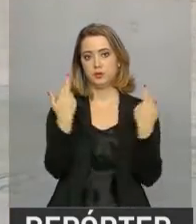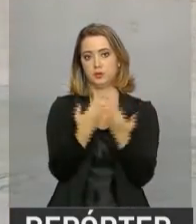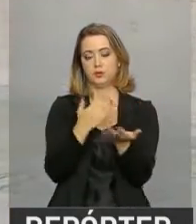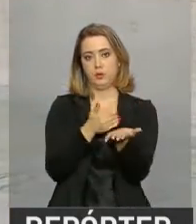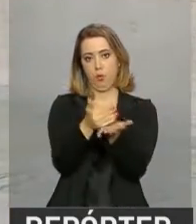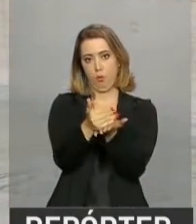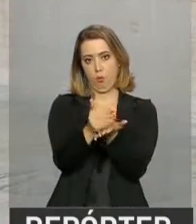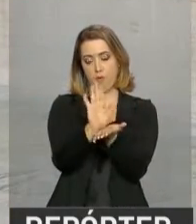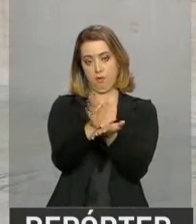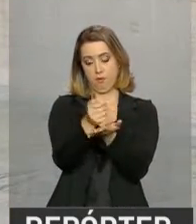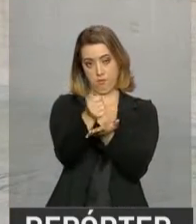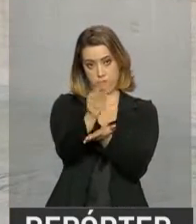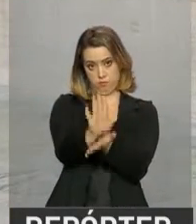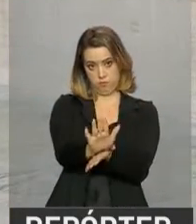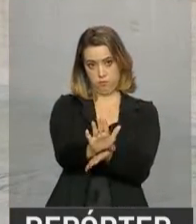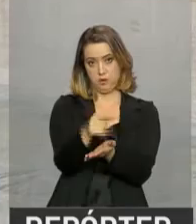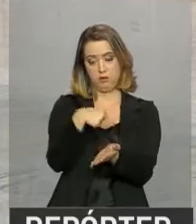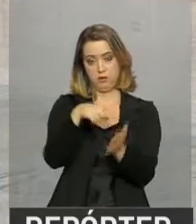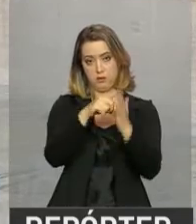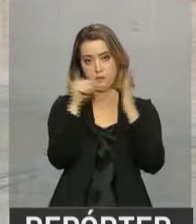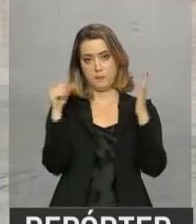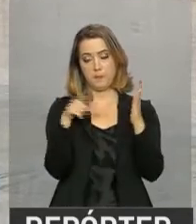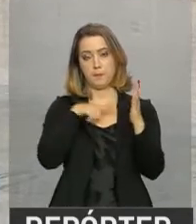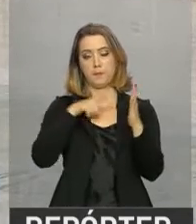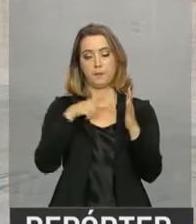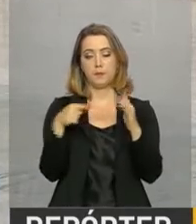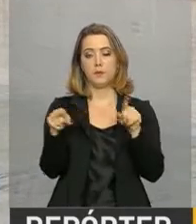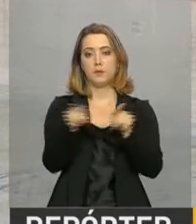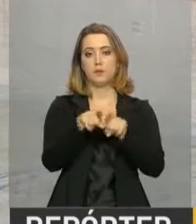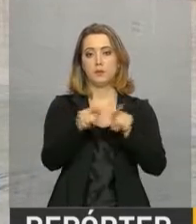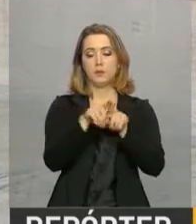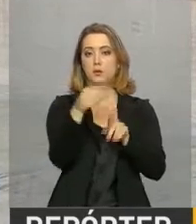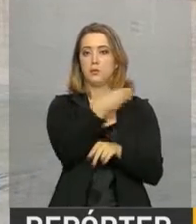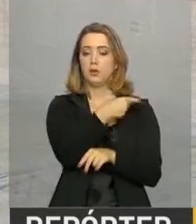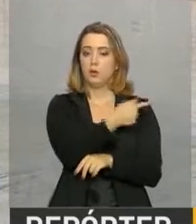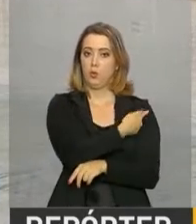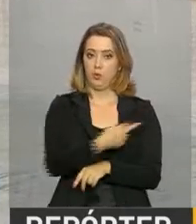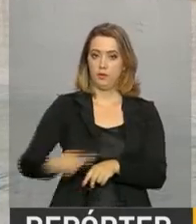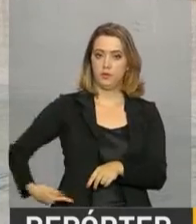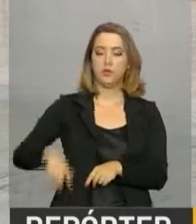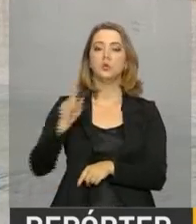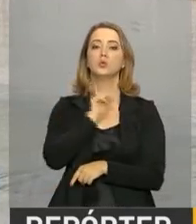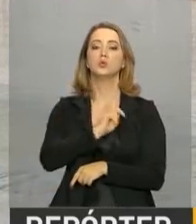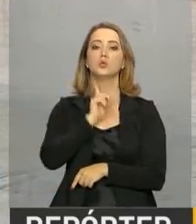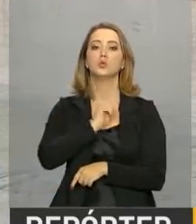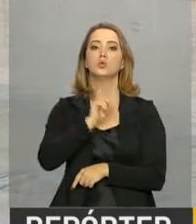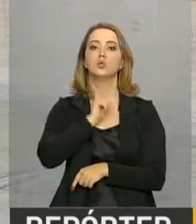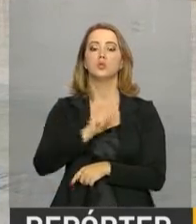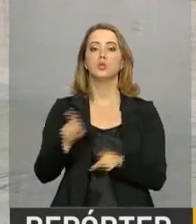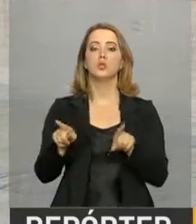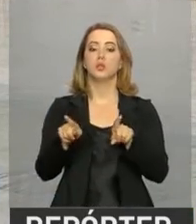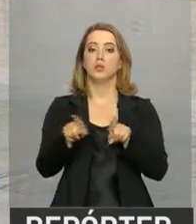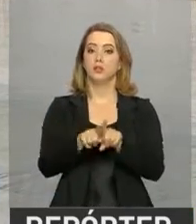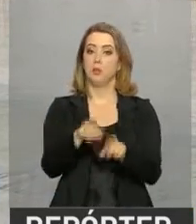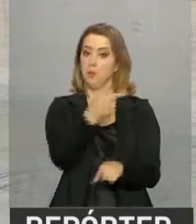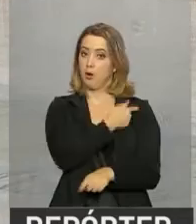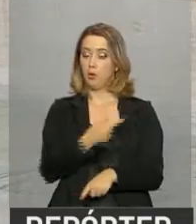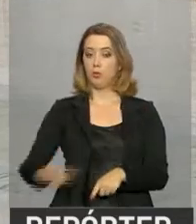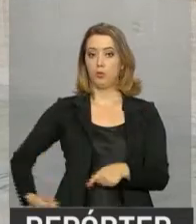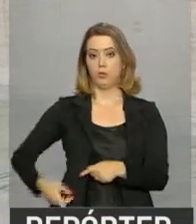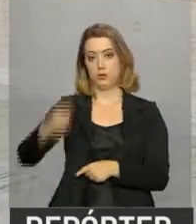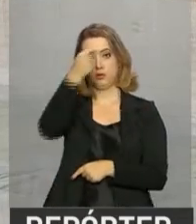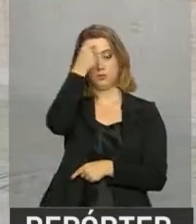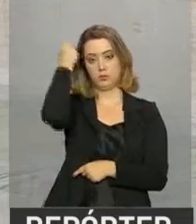começar daqui a pouco aqui no palácio do planalto e contará também com os governadores de minas gerais fernando pimentel do espírito santo paulo